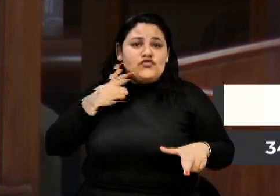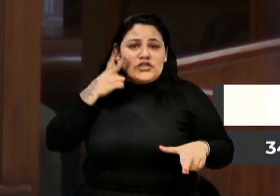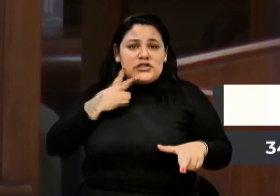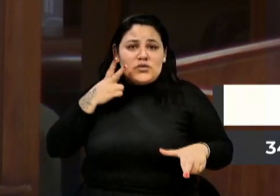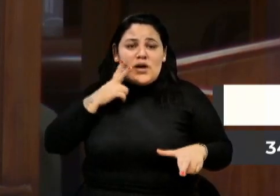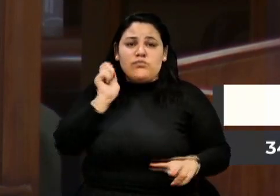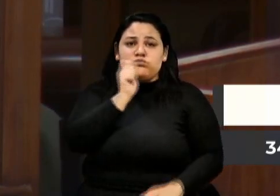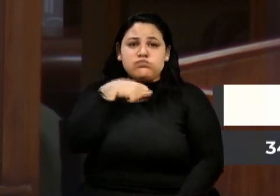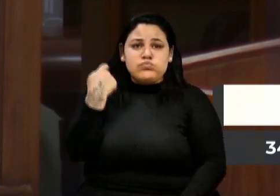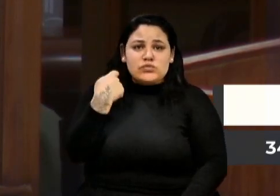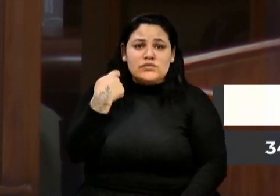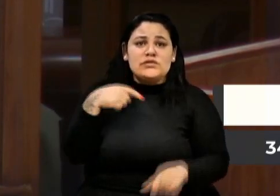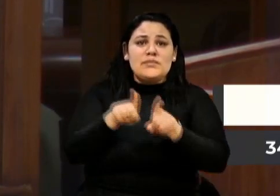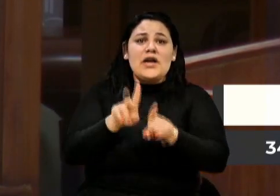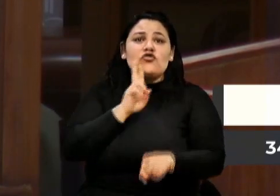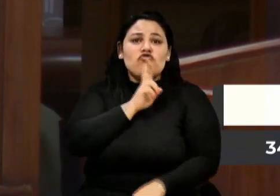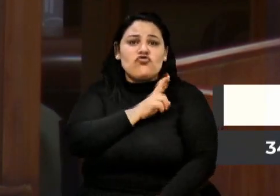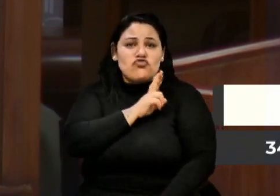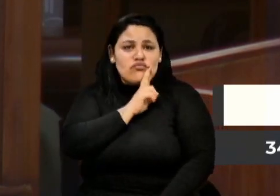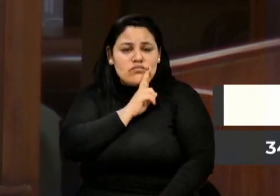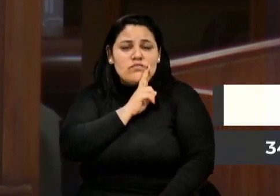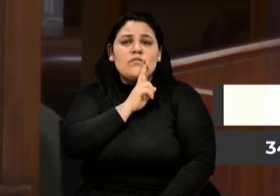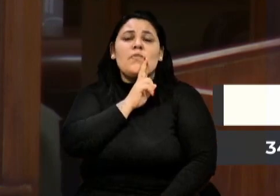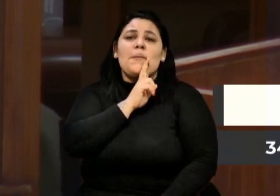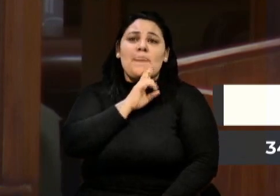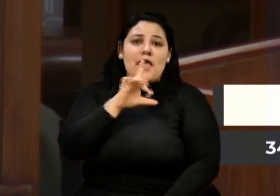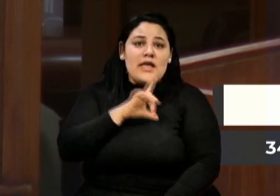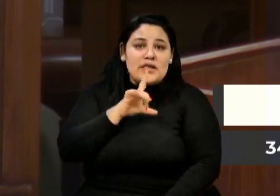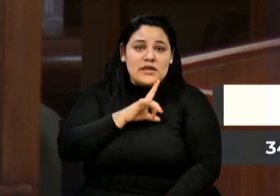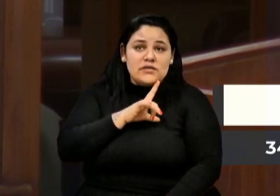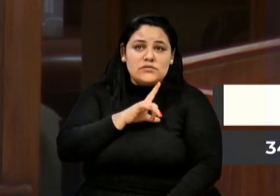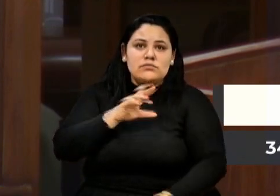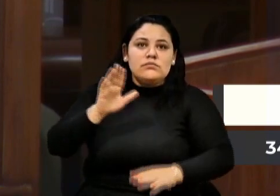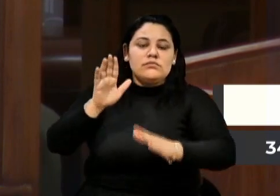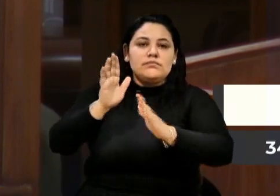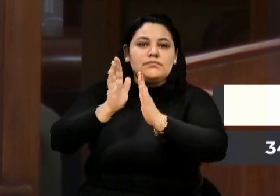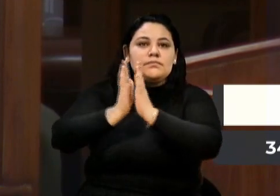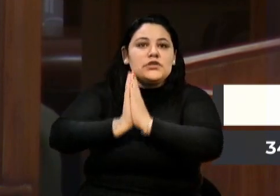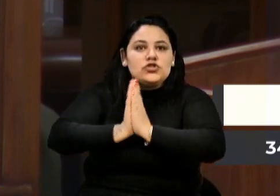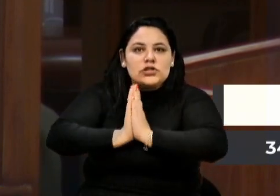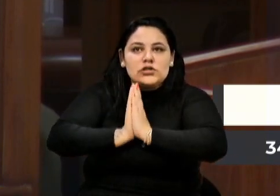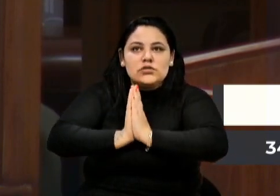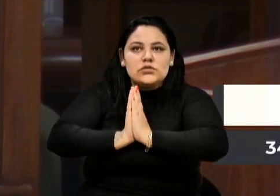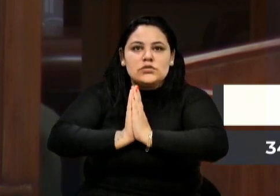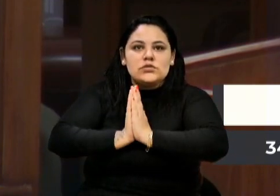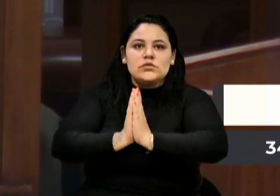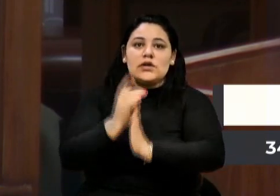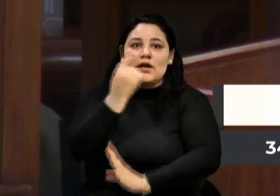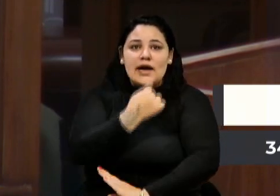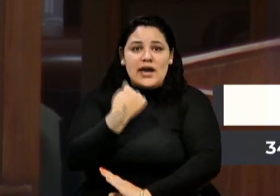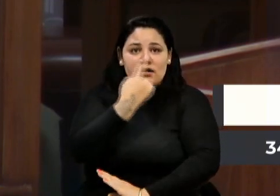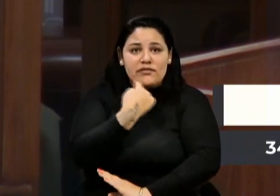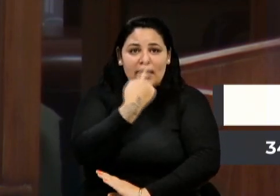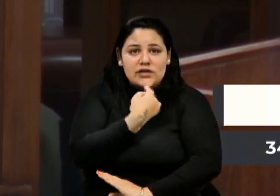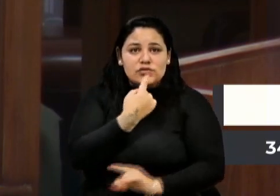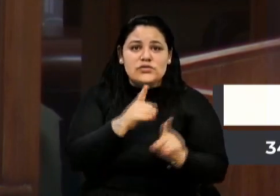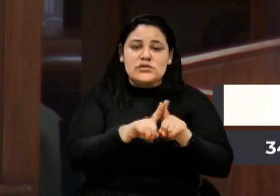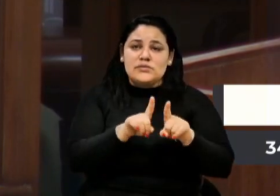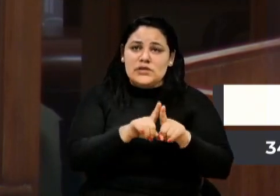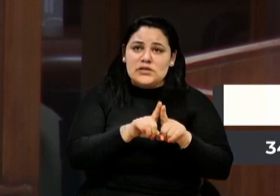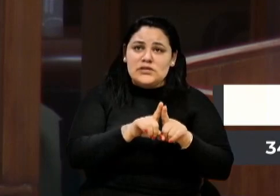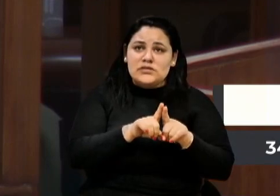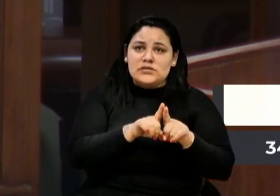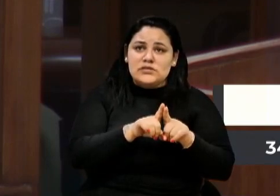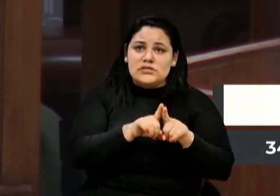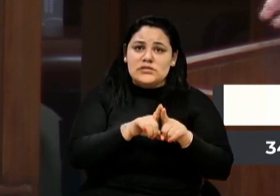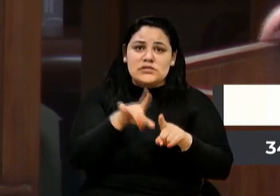cervejarias, restaurantes, um apelo, inclusive, que Caravaggio passa também pela região de Forqueta, e que a gente